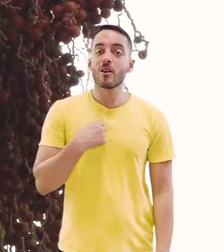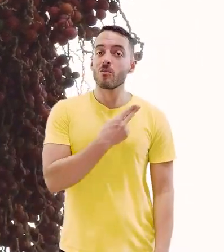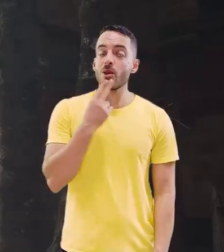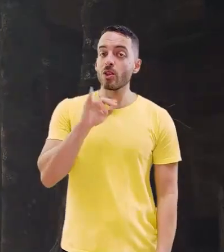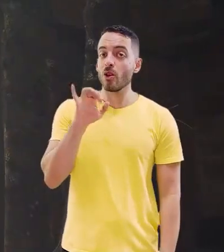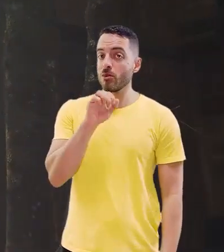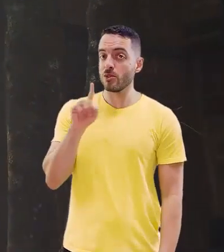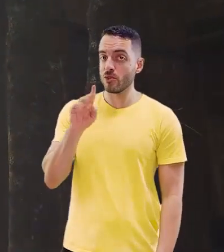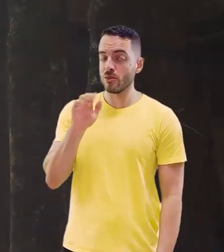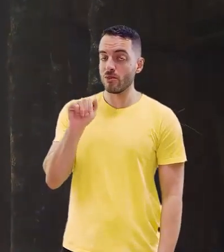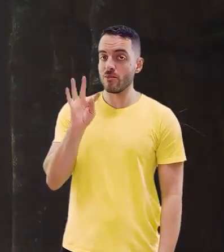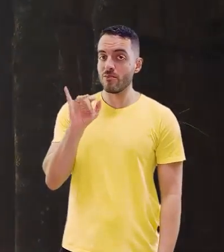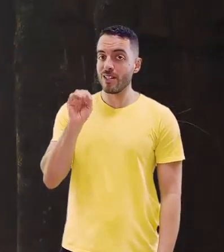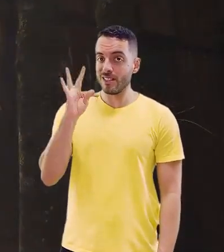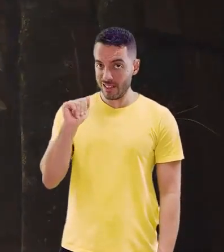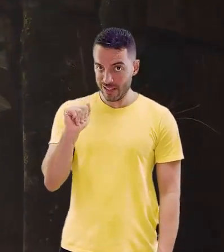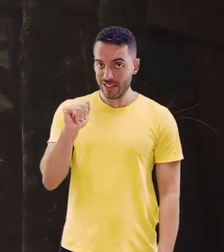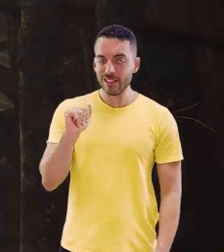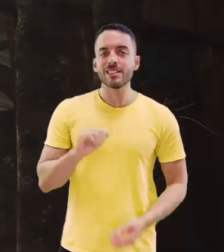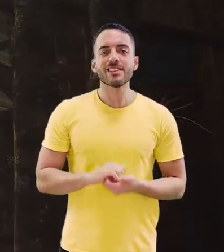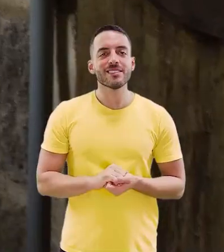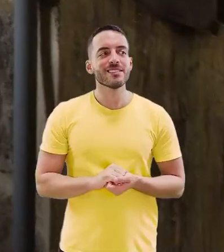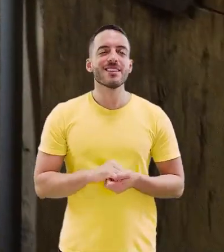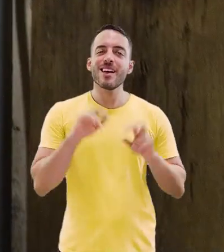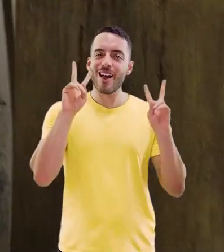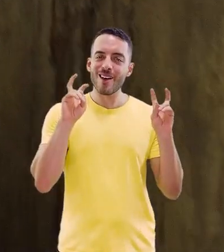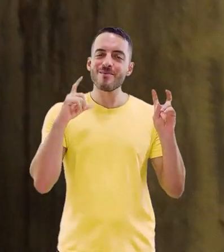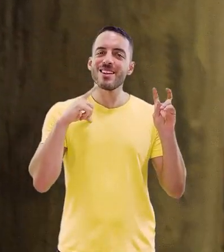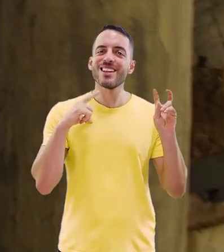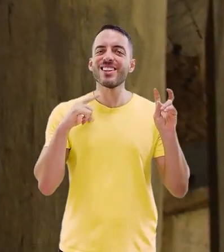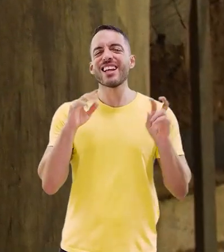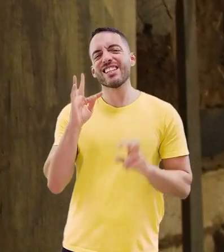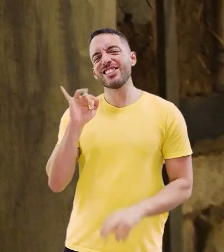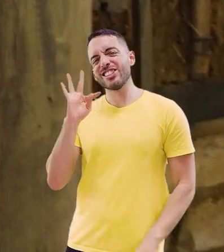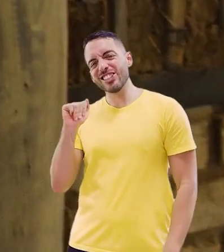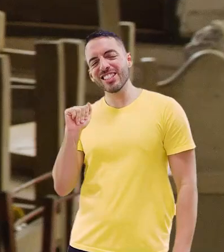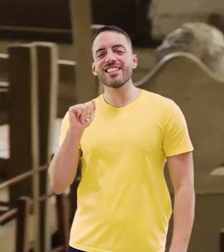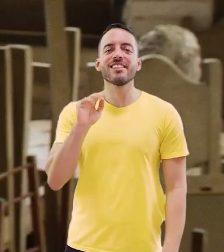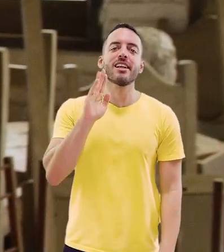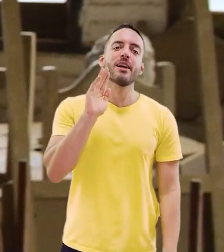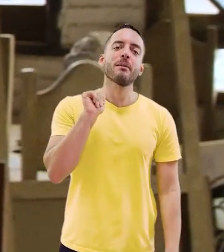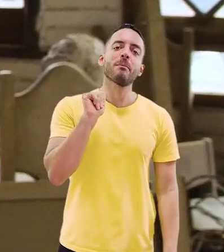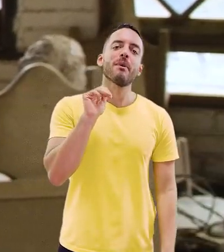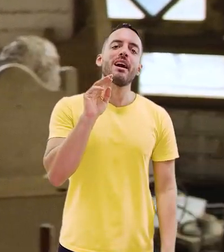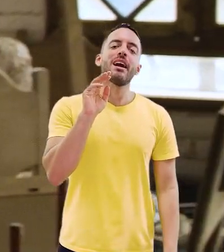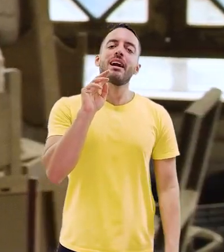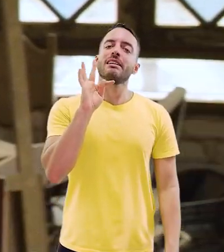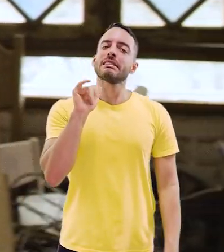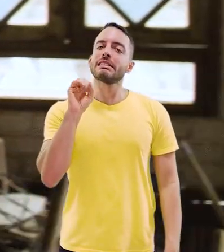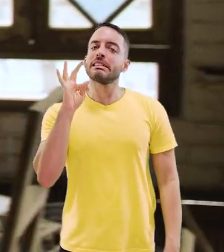Meu nome é João Batista de Oliveira, apelido Batista, Tista, Tita, né? Todo mundo conhece como Tita, fala João Batista, não vai